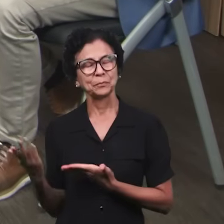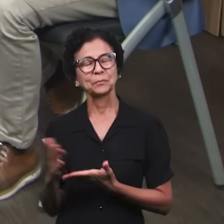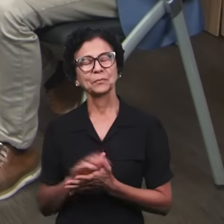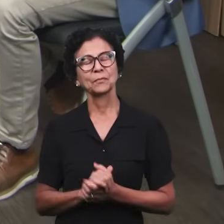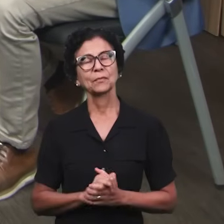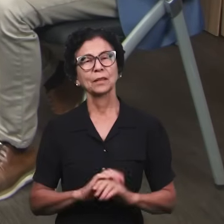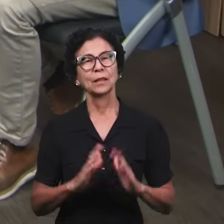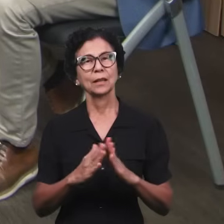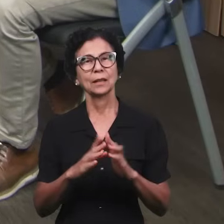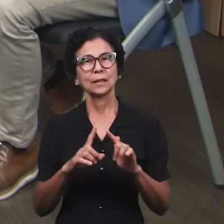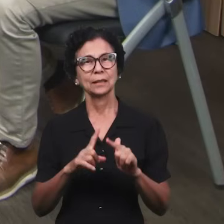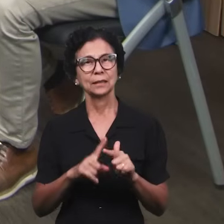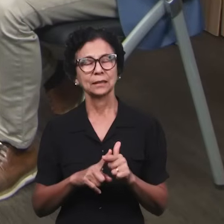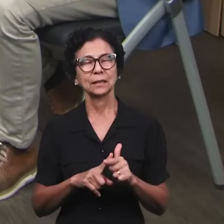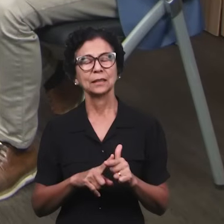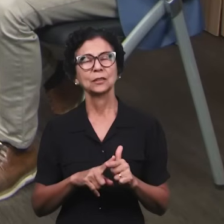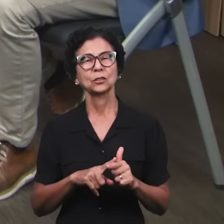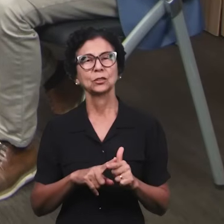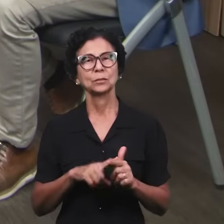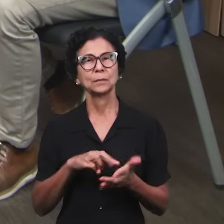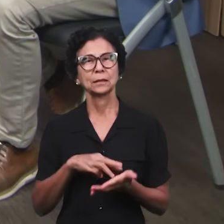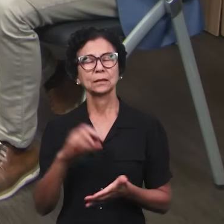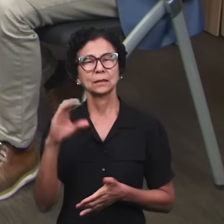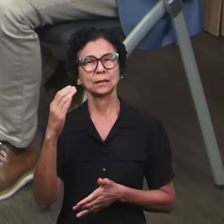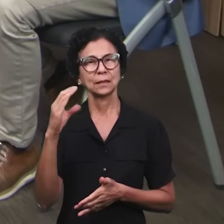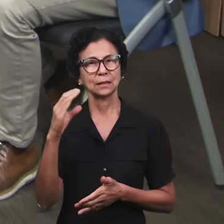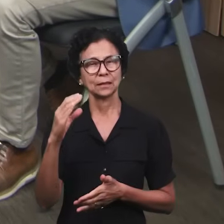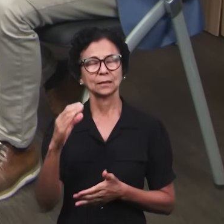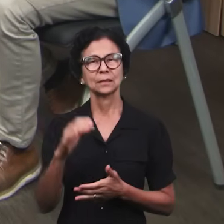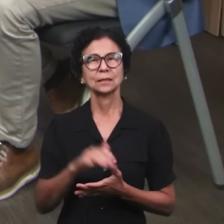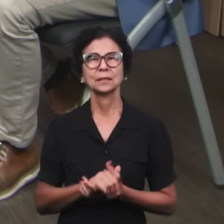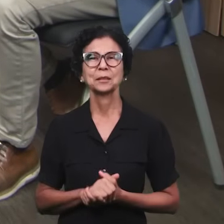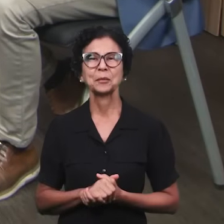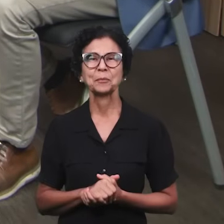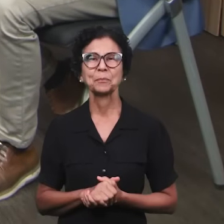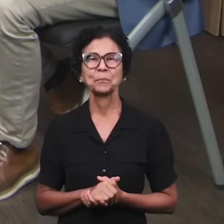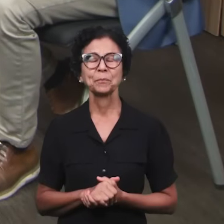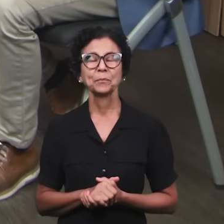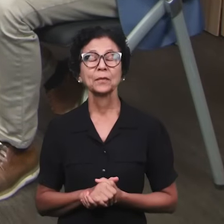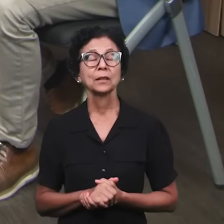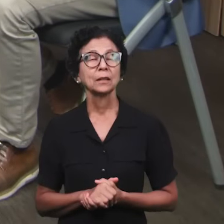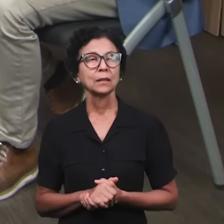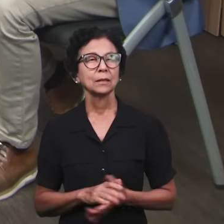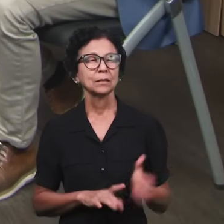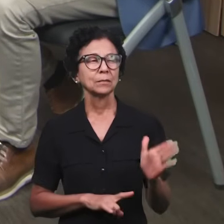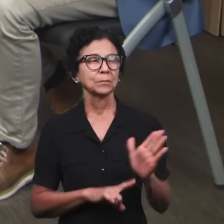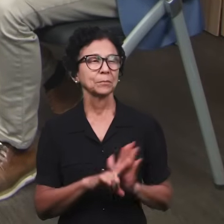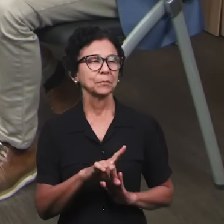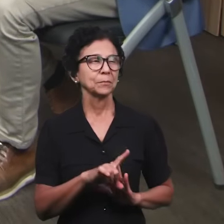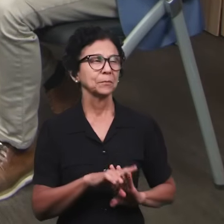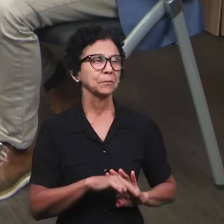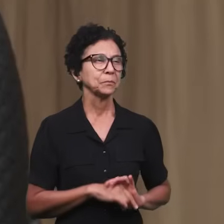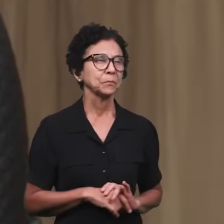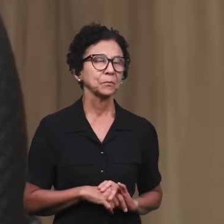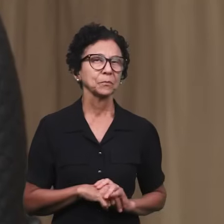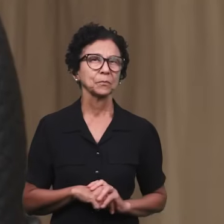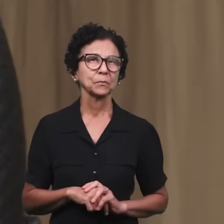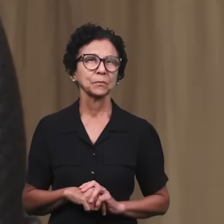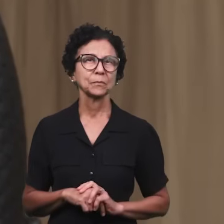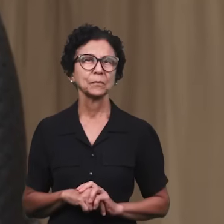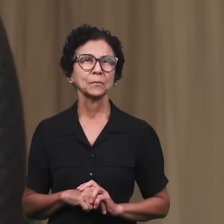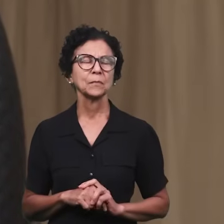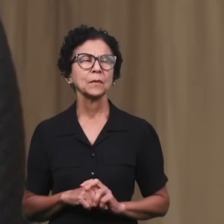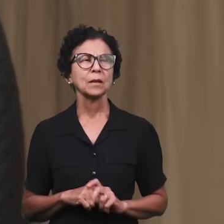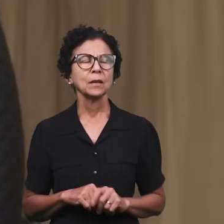sou da Igreja de Jardim América 2, Ministério do Pastor Sandro de Souza, e a minha pergunta é se existe alguma idade ou